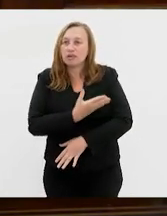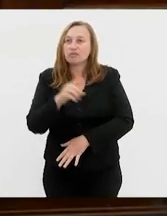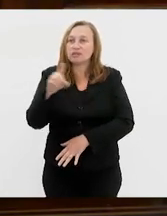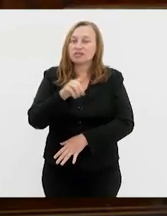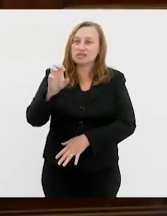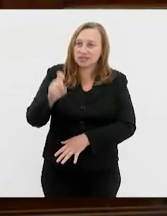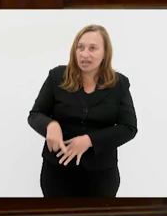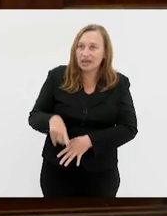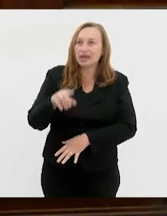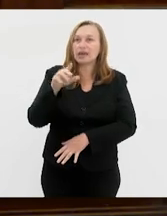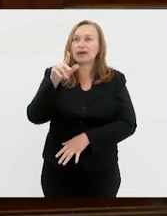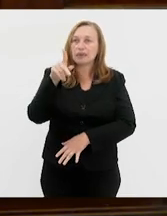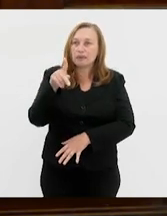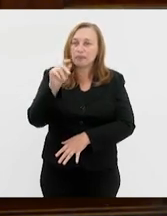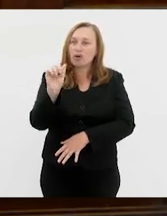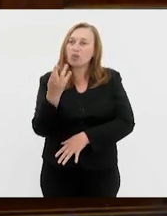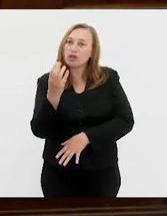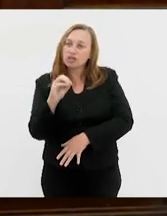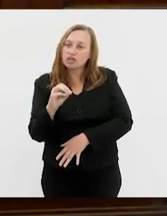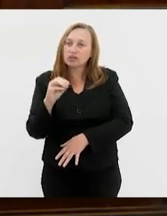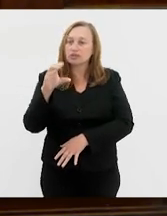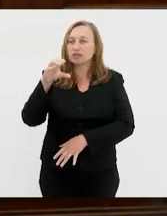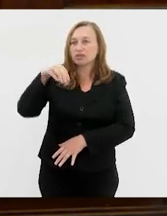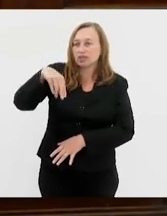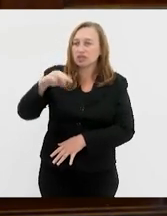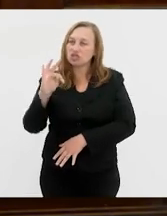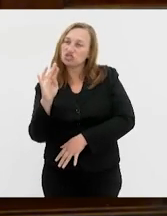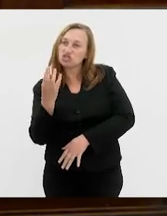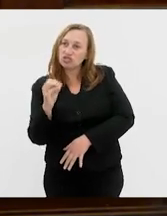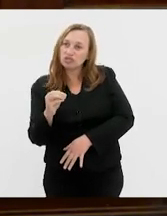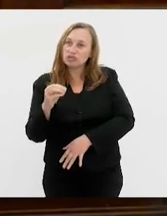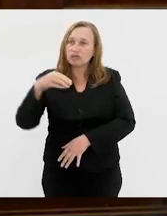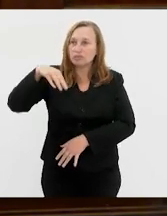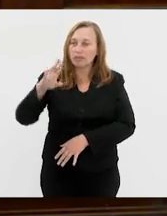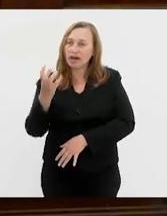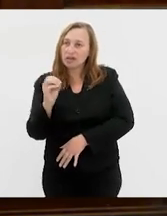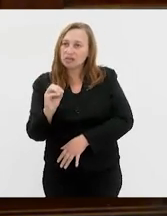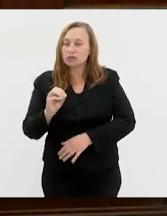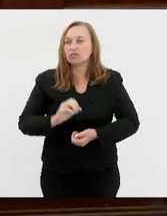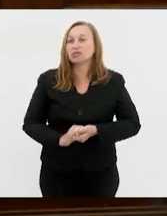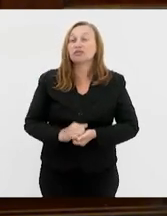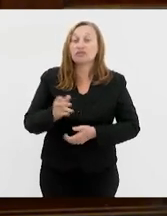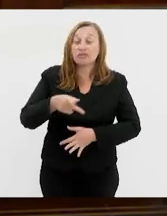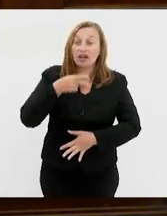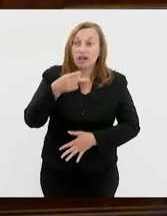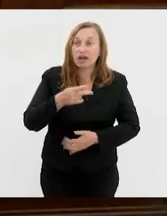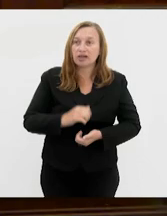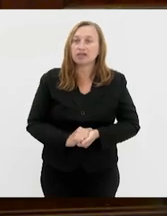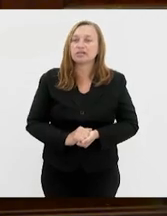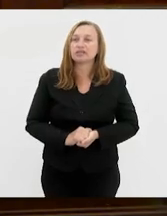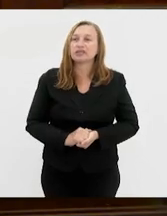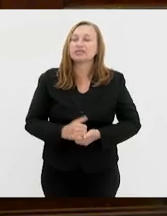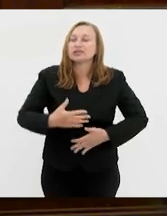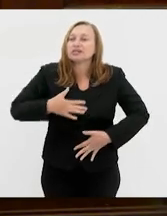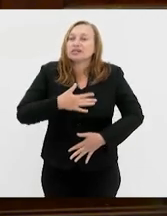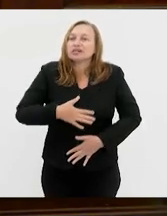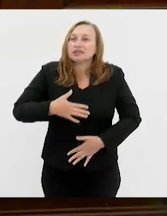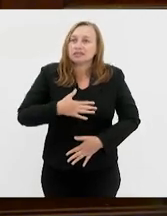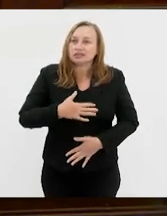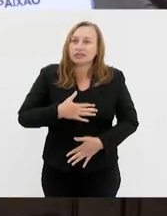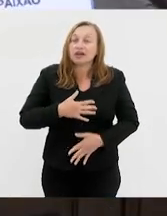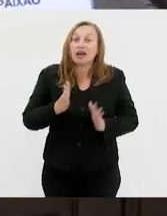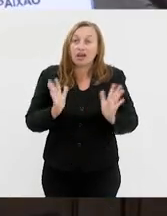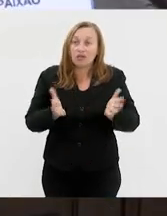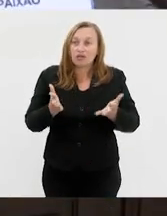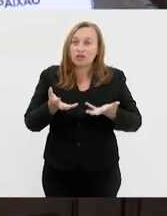primo, Niltinho, meu primo, Márcio, meu cunhado, Alzira, dizer da satisfação que a gente tem. Eu vou querer agora